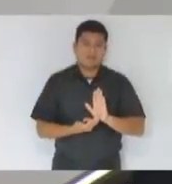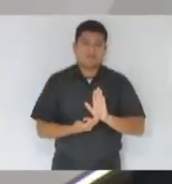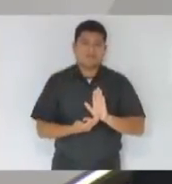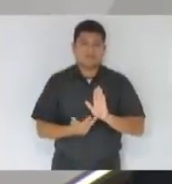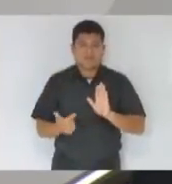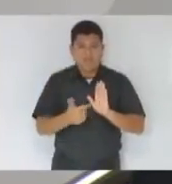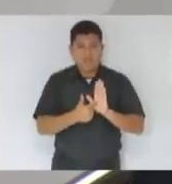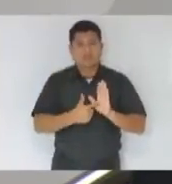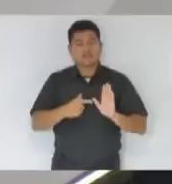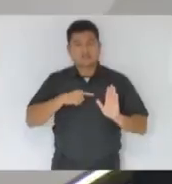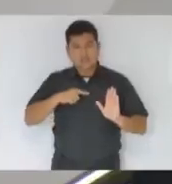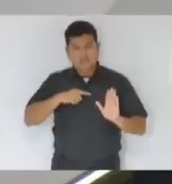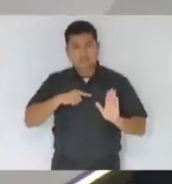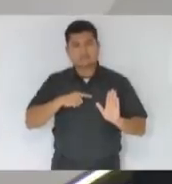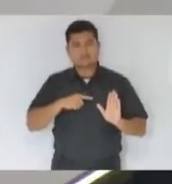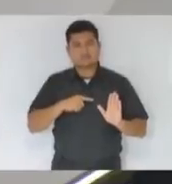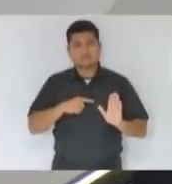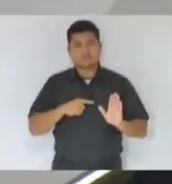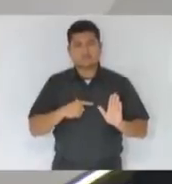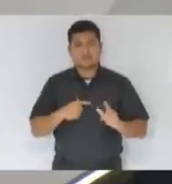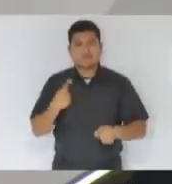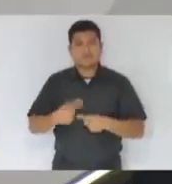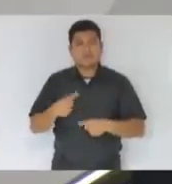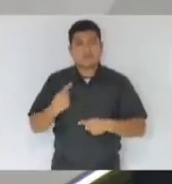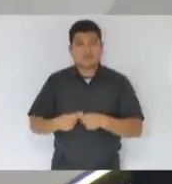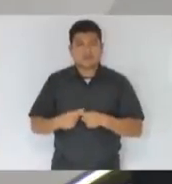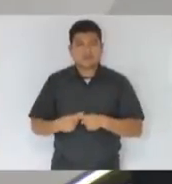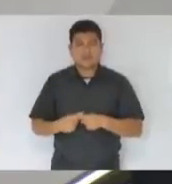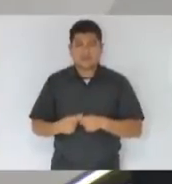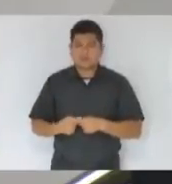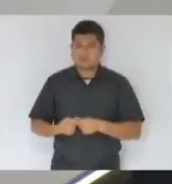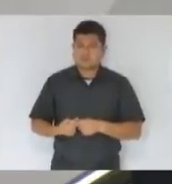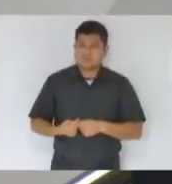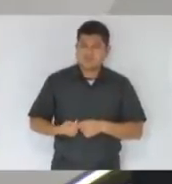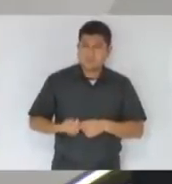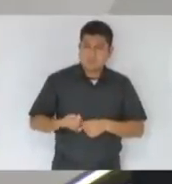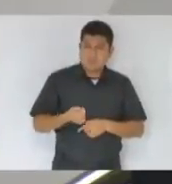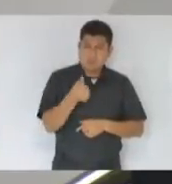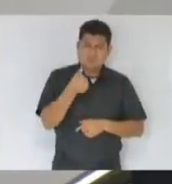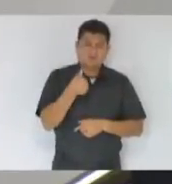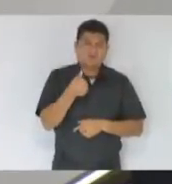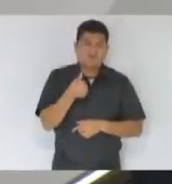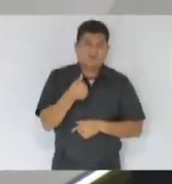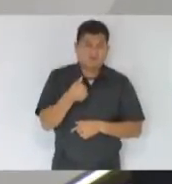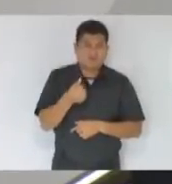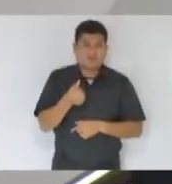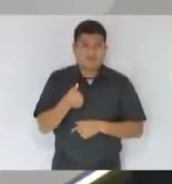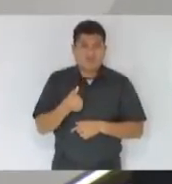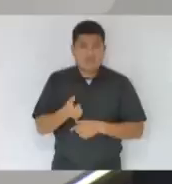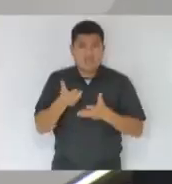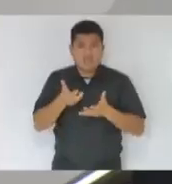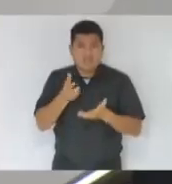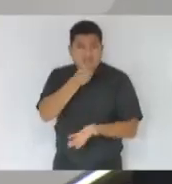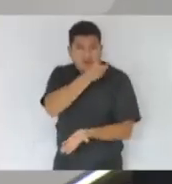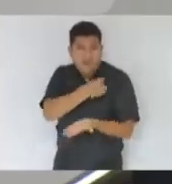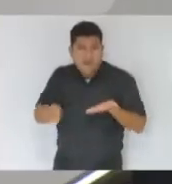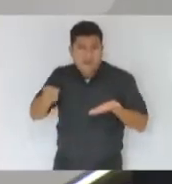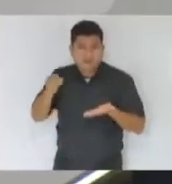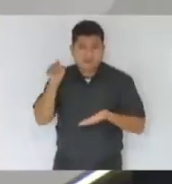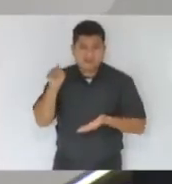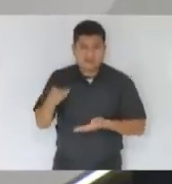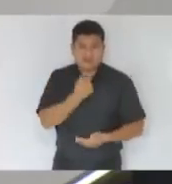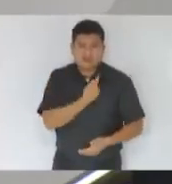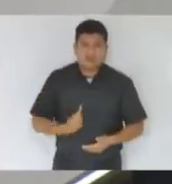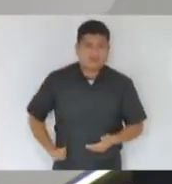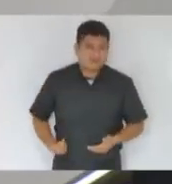existem. Porque bem pouco, mas por bem pouquinho mesmo, quiseram fazer o impeachment do senhor governador aqui. Eu vejo